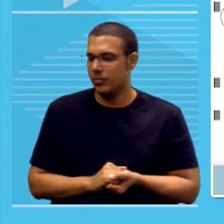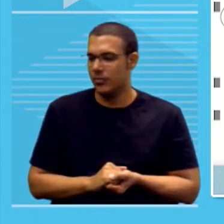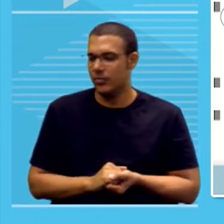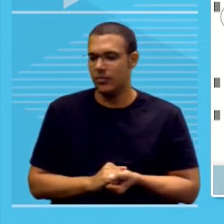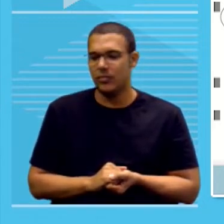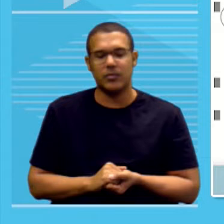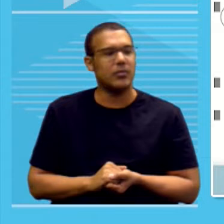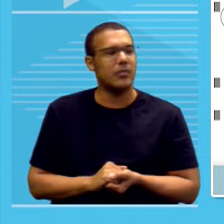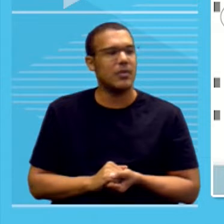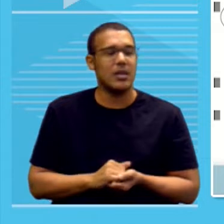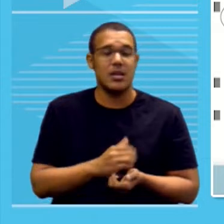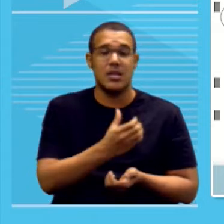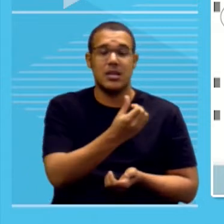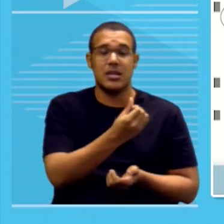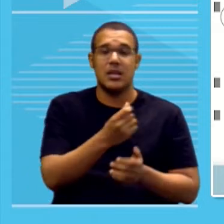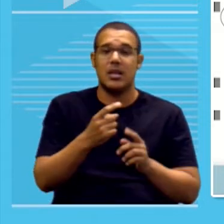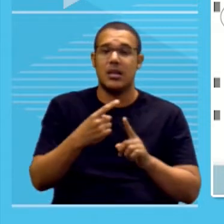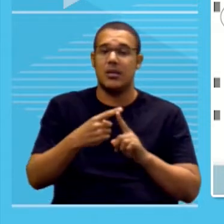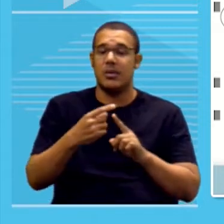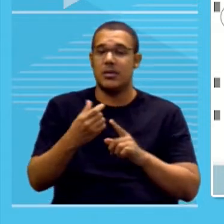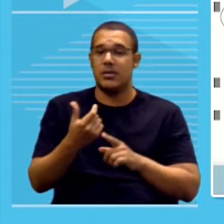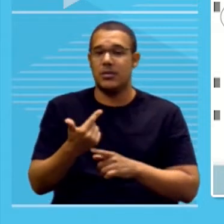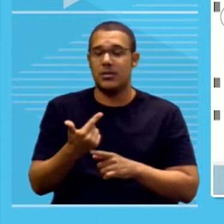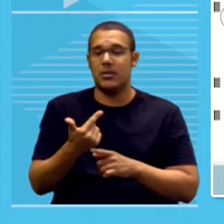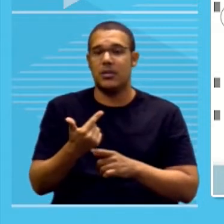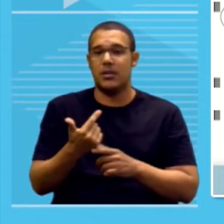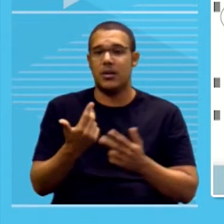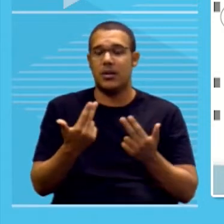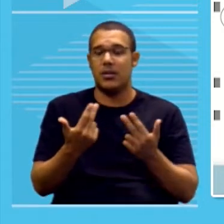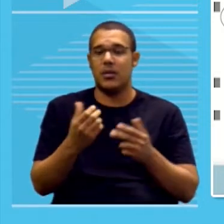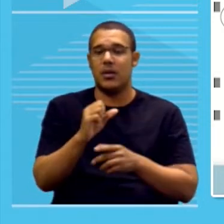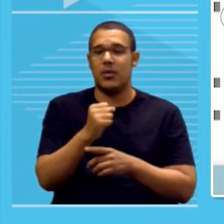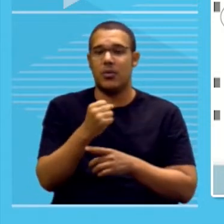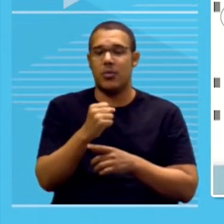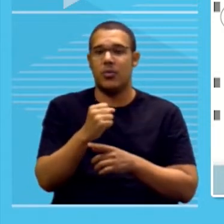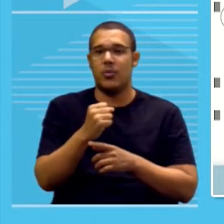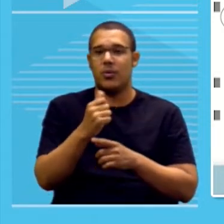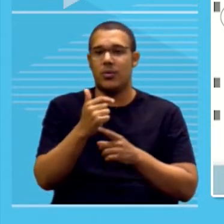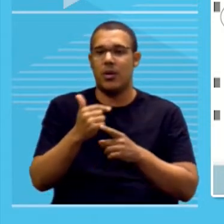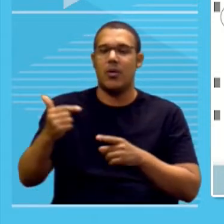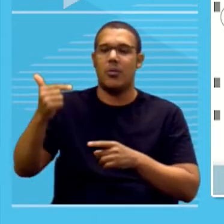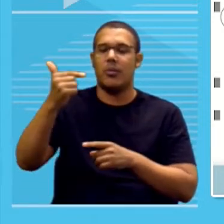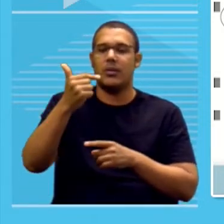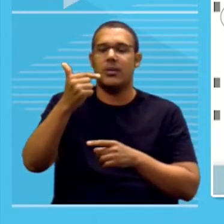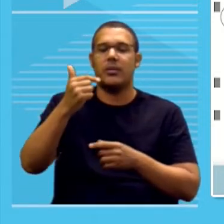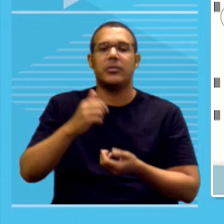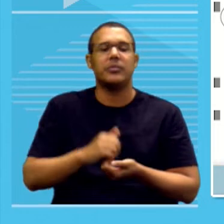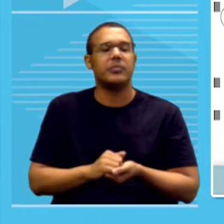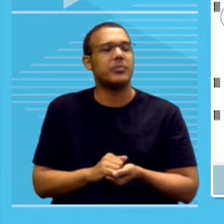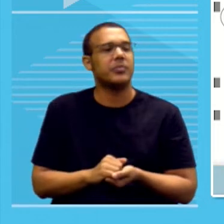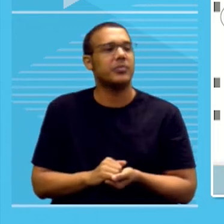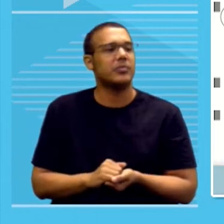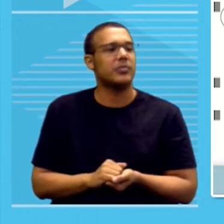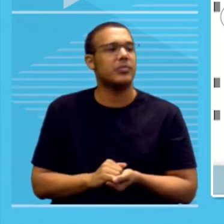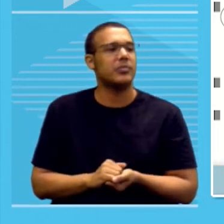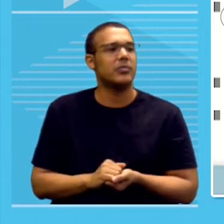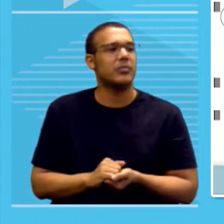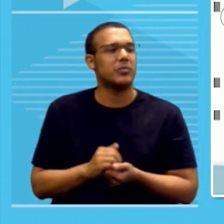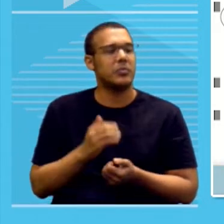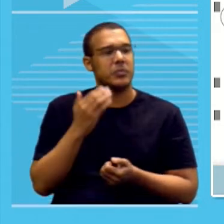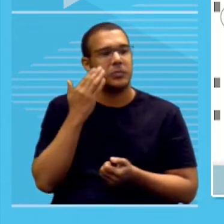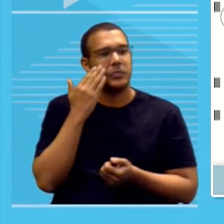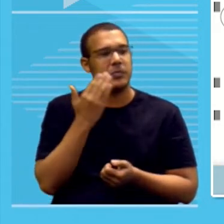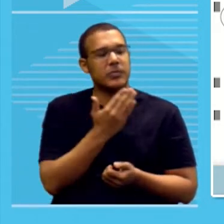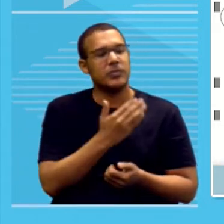mais dois não do jogo Sinal 6 + 2 vai dar 8 ao quadrado +